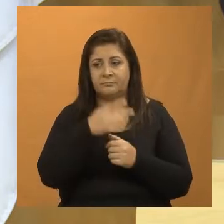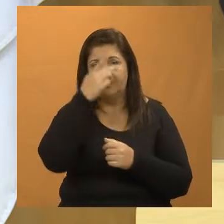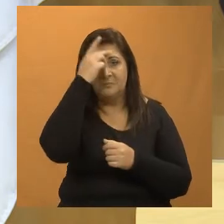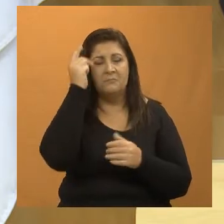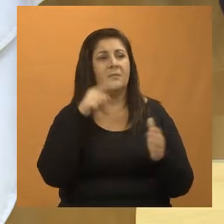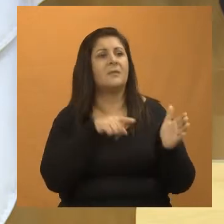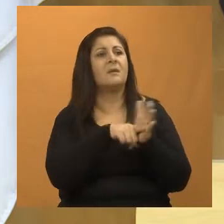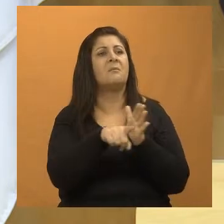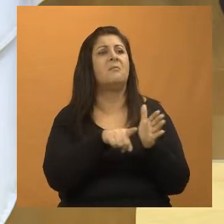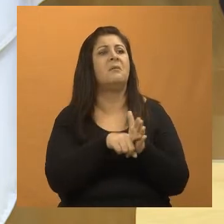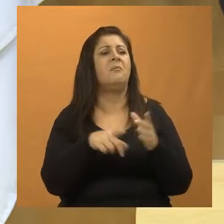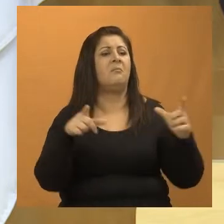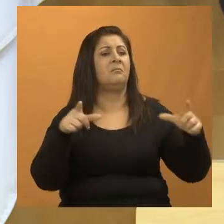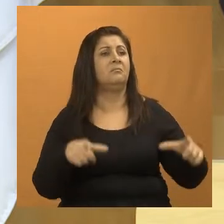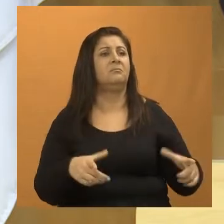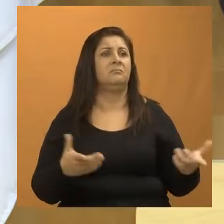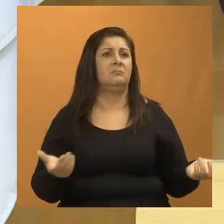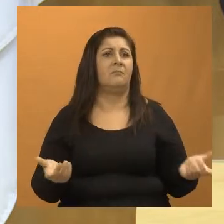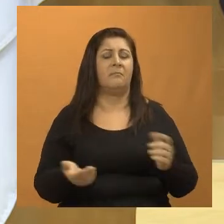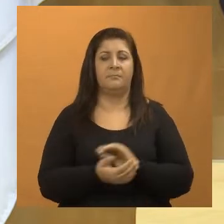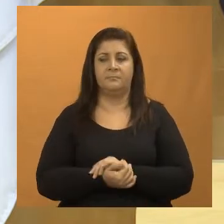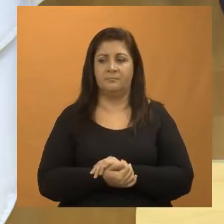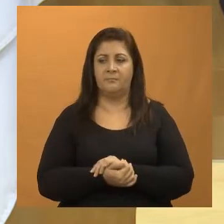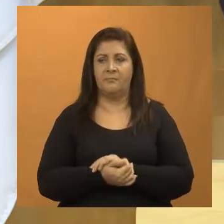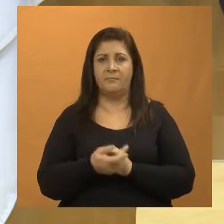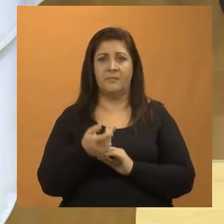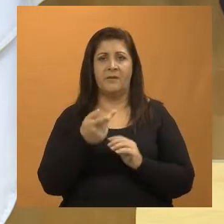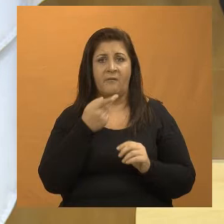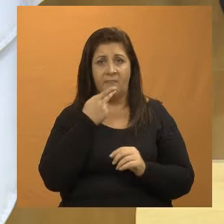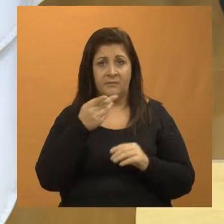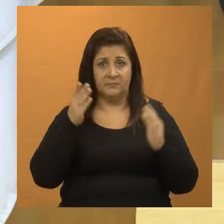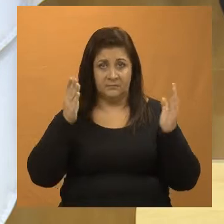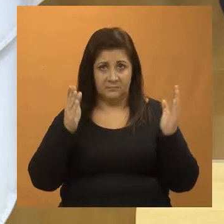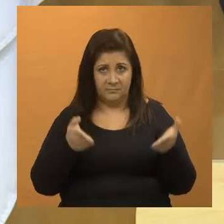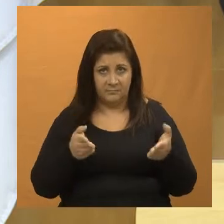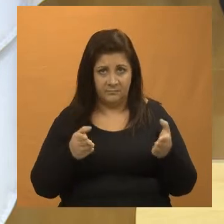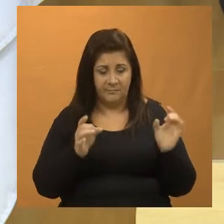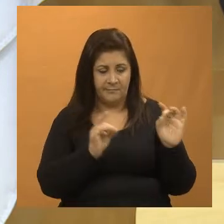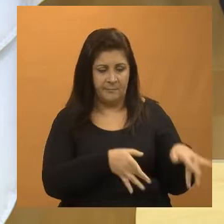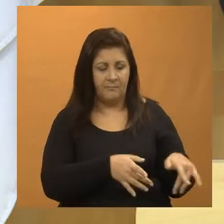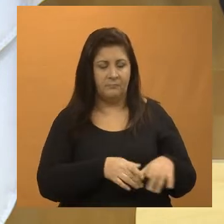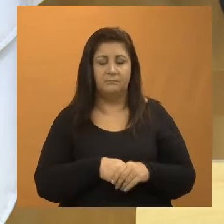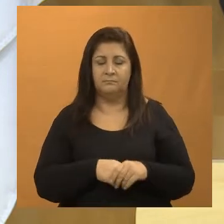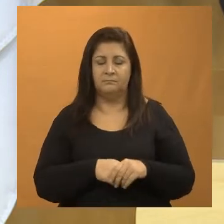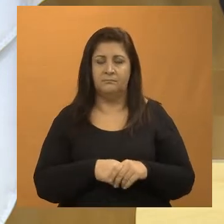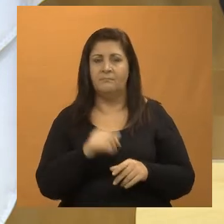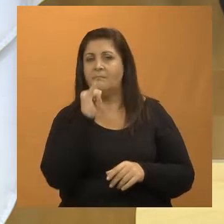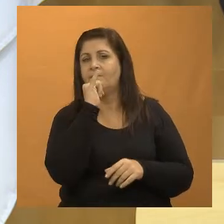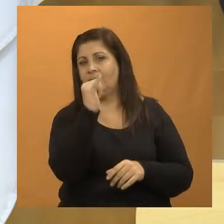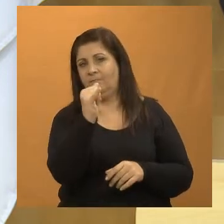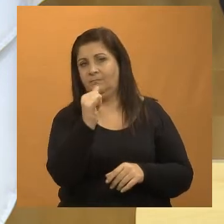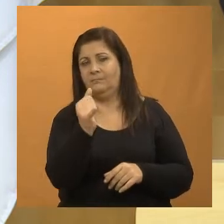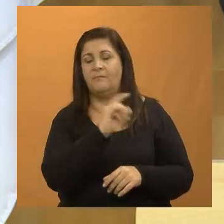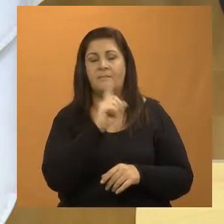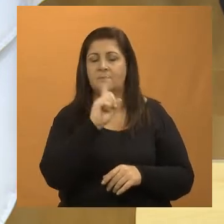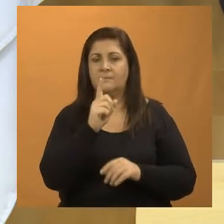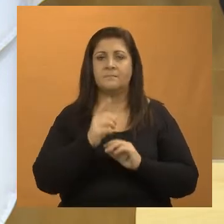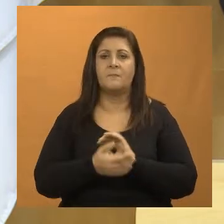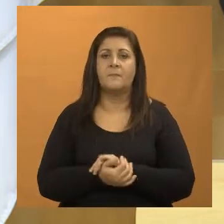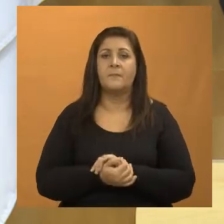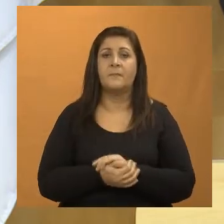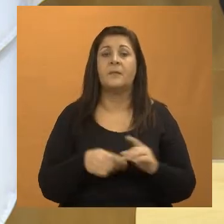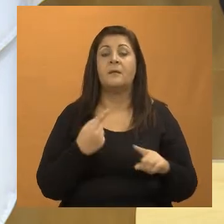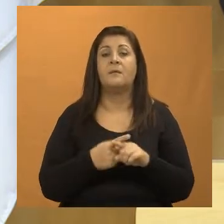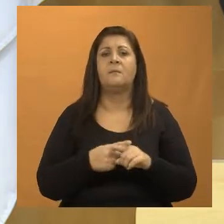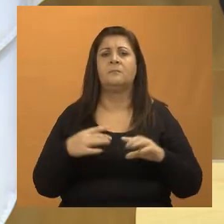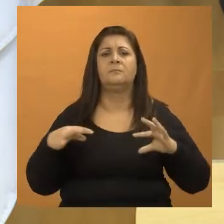o estado físico do estádio, dizendo que ele está em estado de abandono. Quero informá-los que não está, pois todos